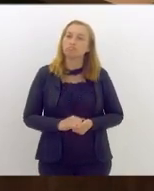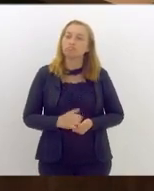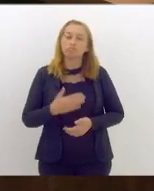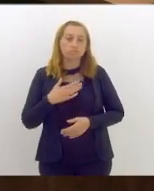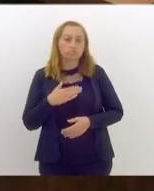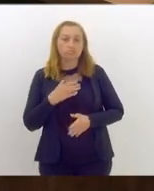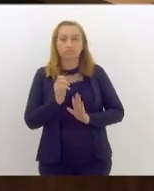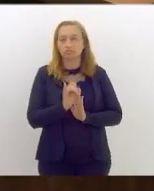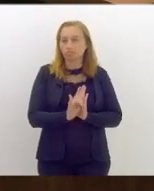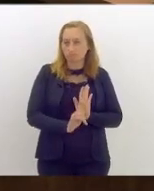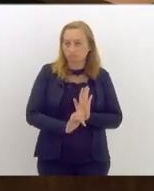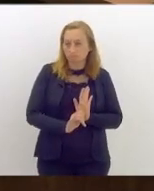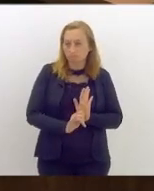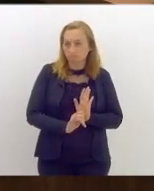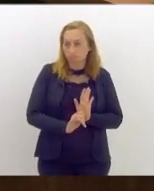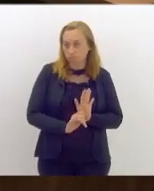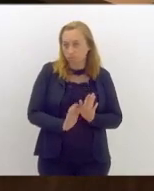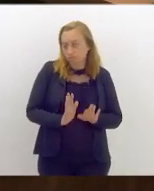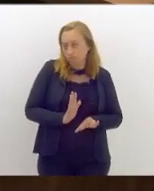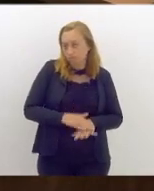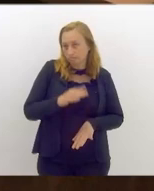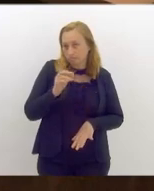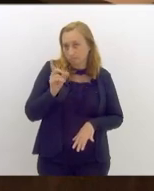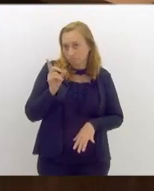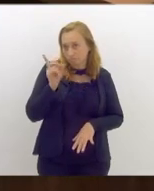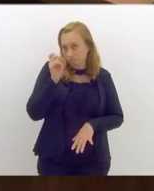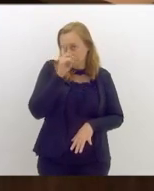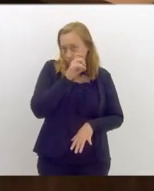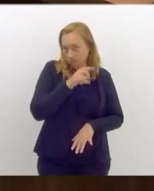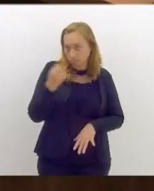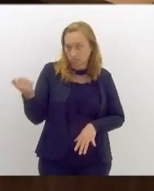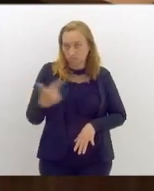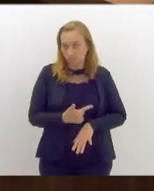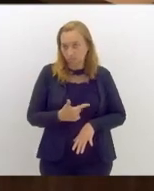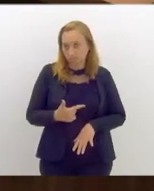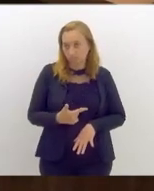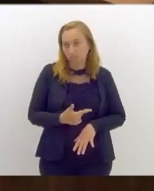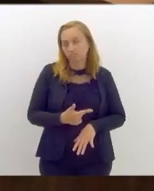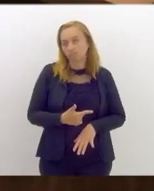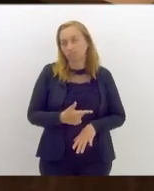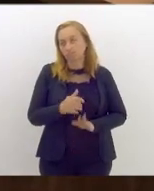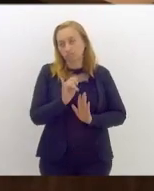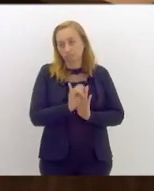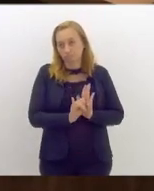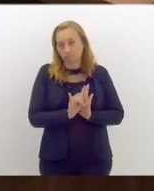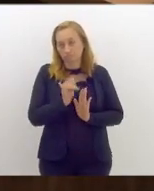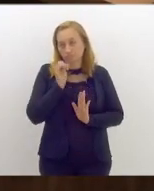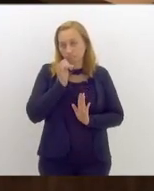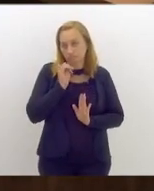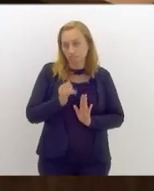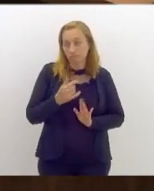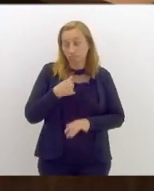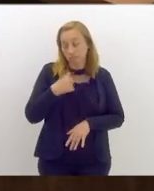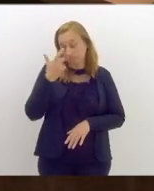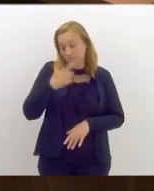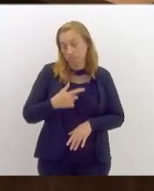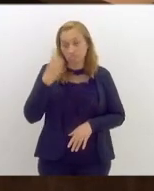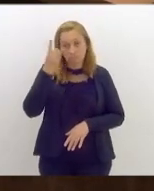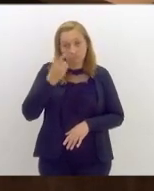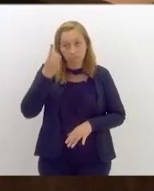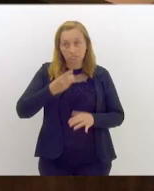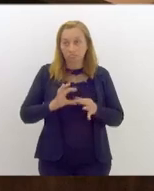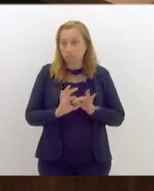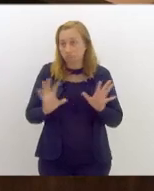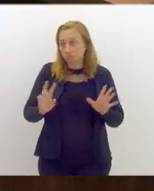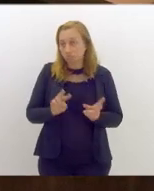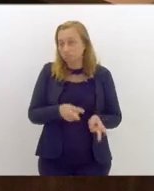comeu relatório que era muito mais duro do que o relator eu sou Deputado livre